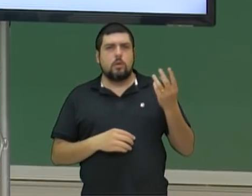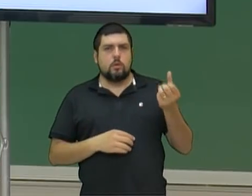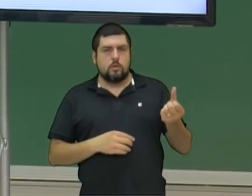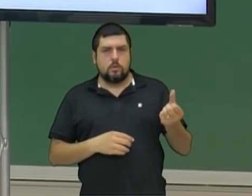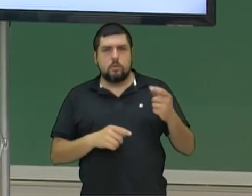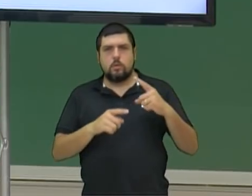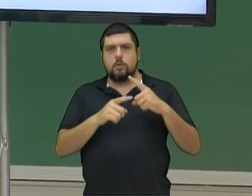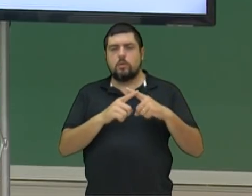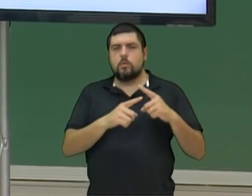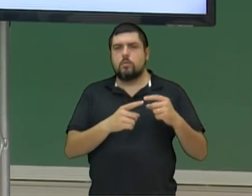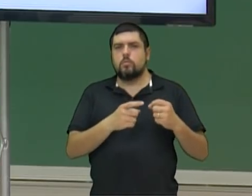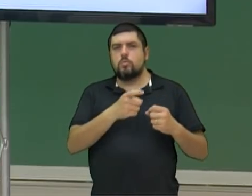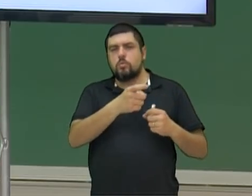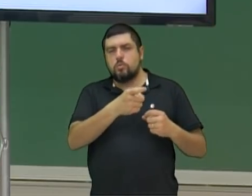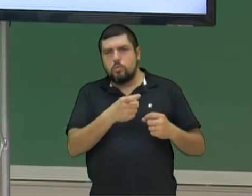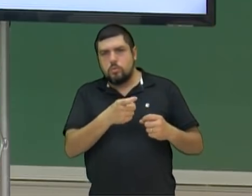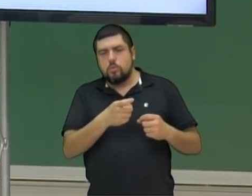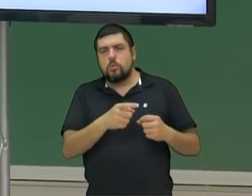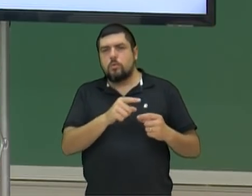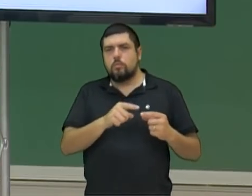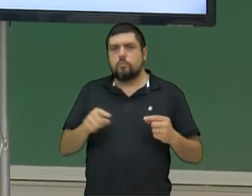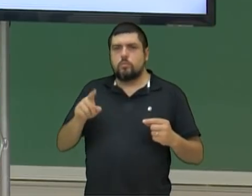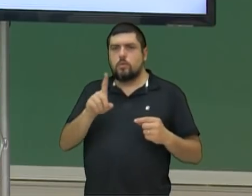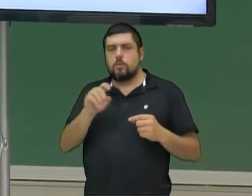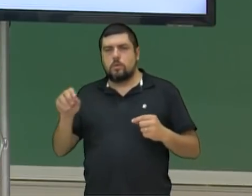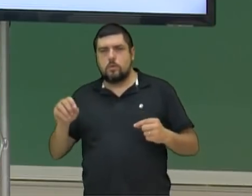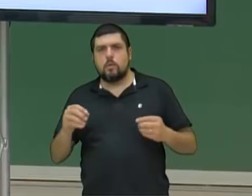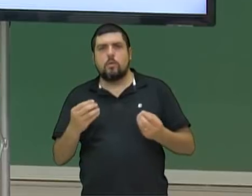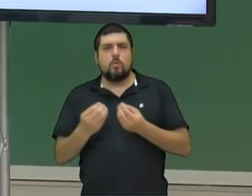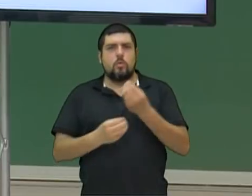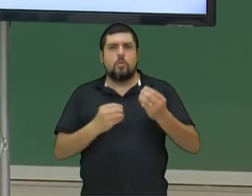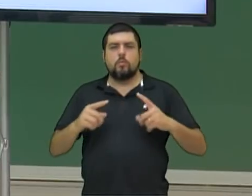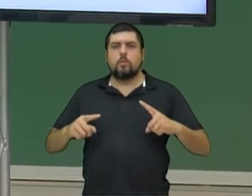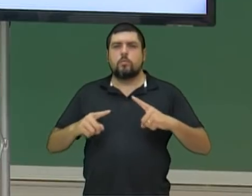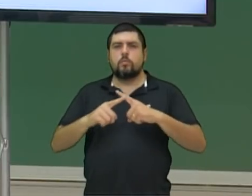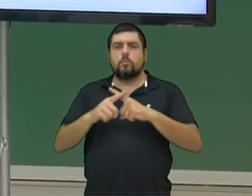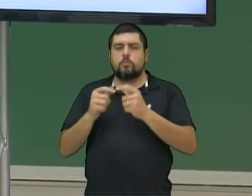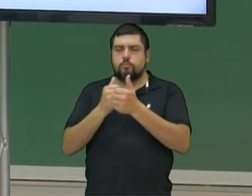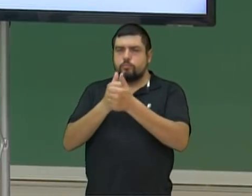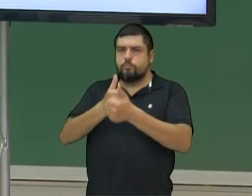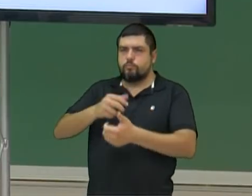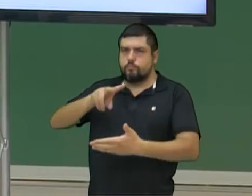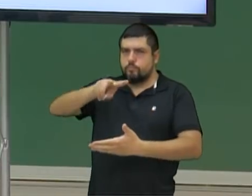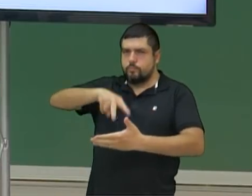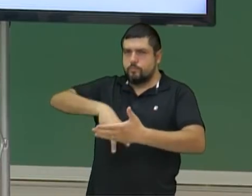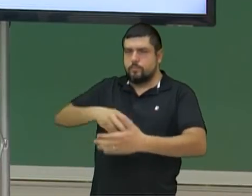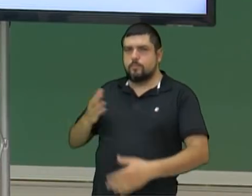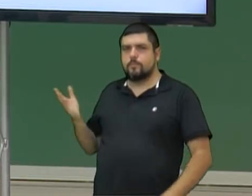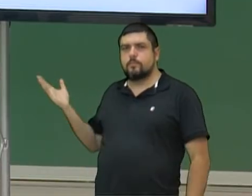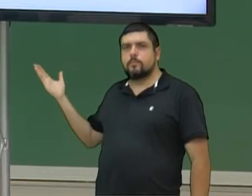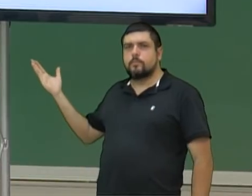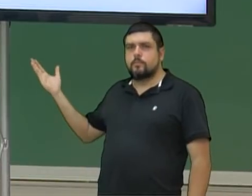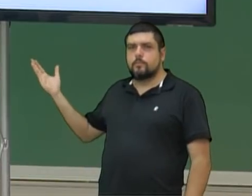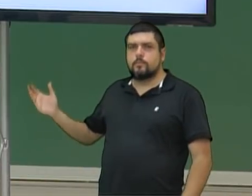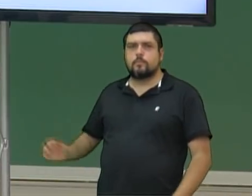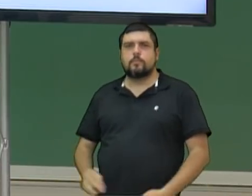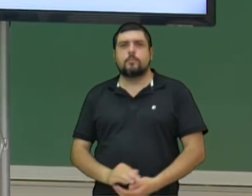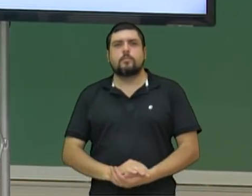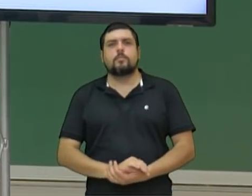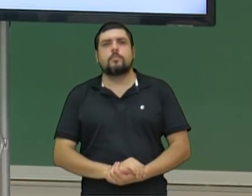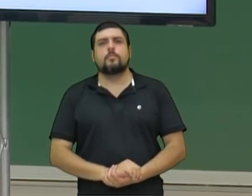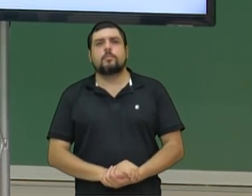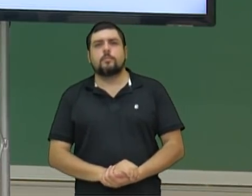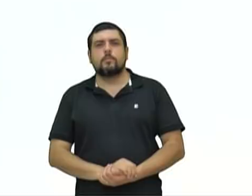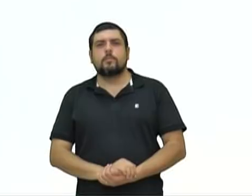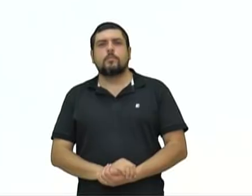36x. Agora, eu multiplico aqui 14 vezes 100, eu terei 14.000. 14.000, 36